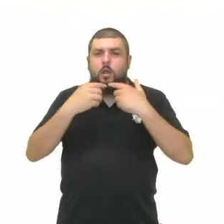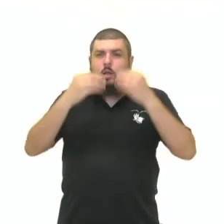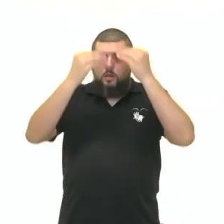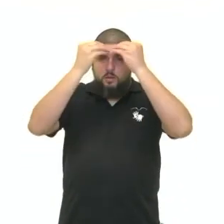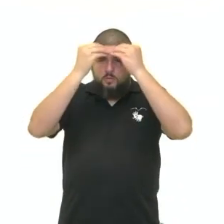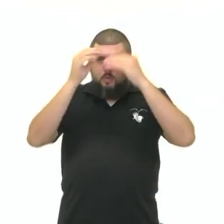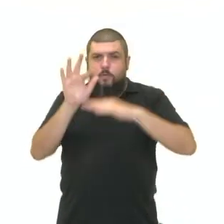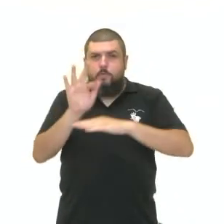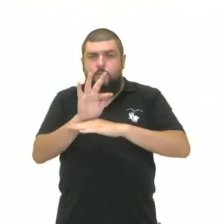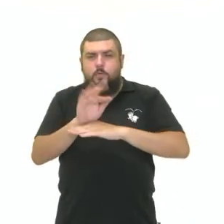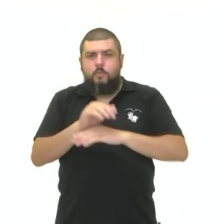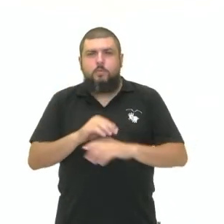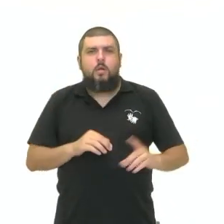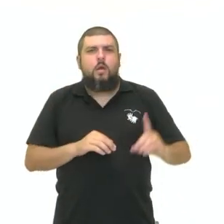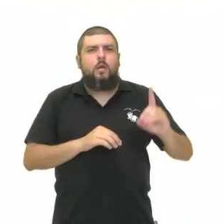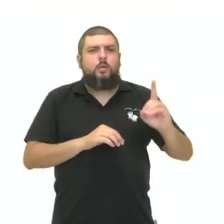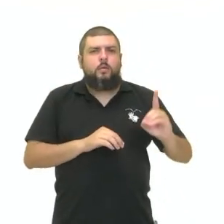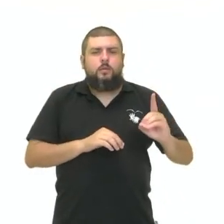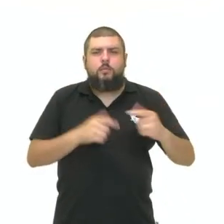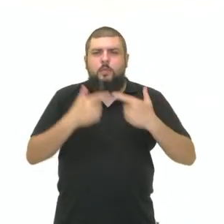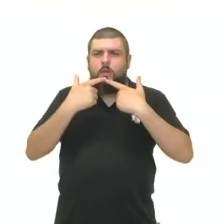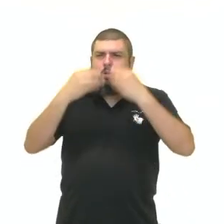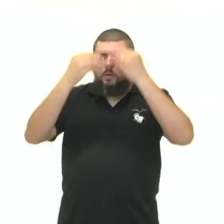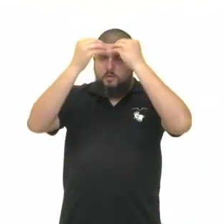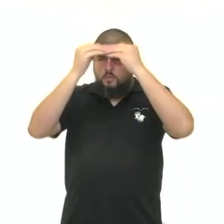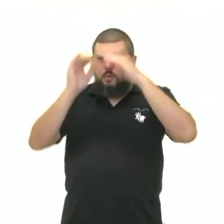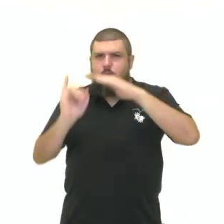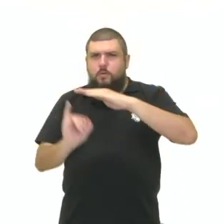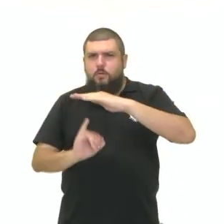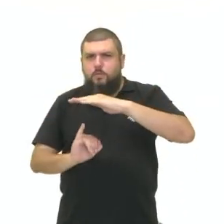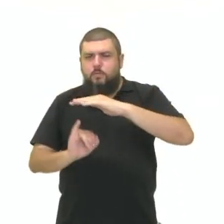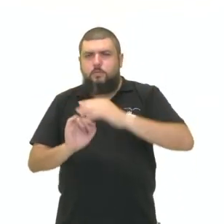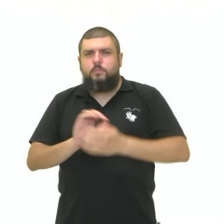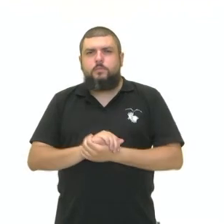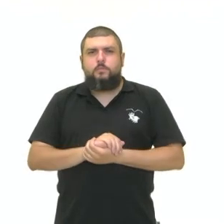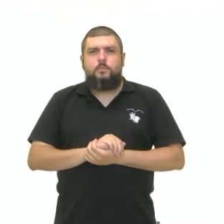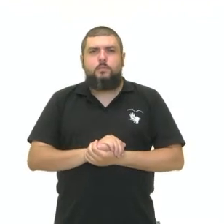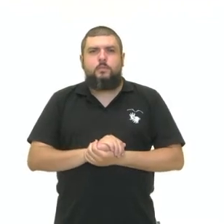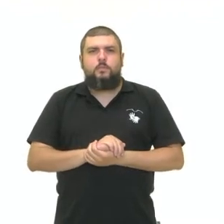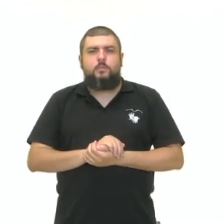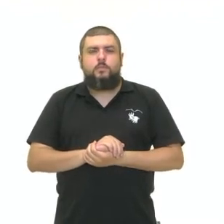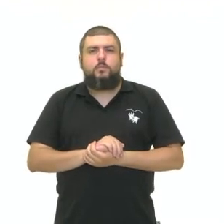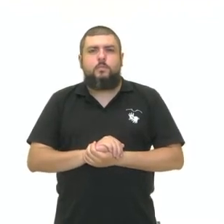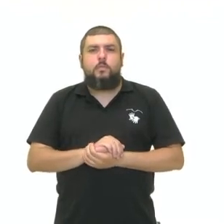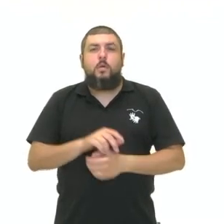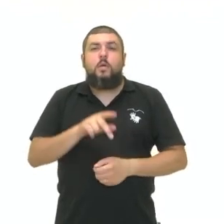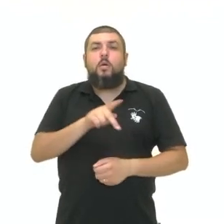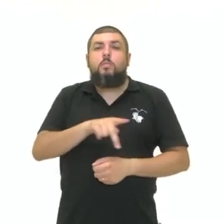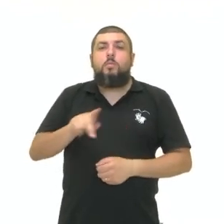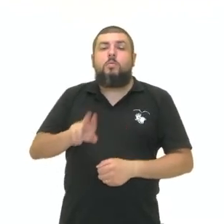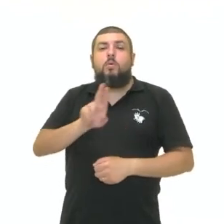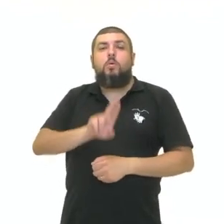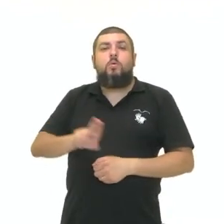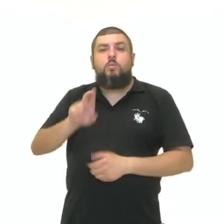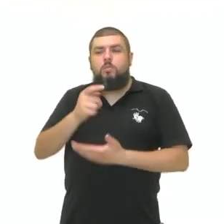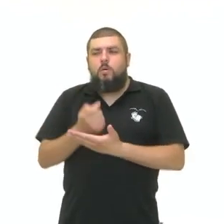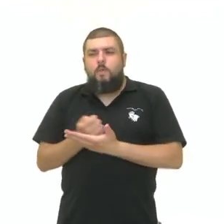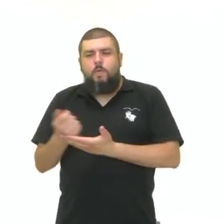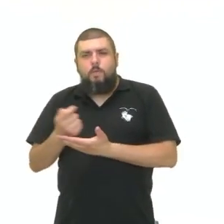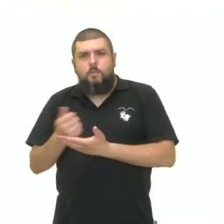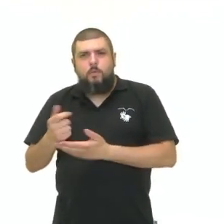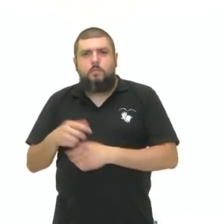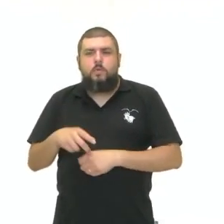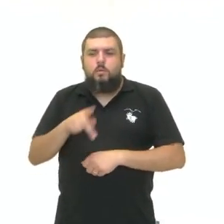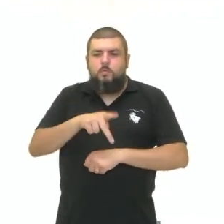D, linguagem informal. Vejamos, nós temos aqui o professor usa fake news. A iniciativa é do